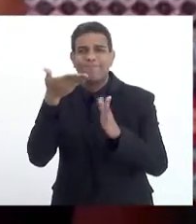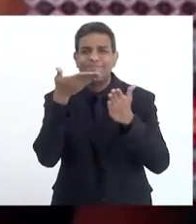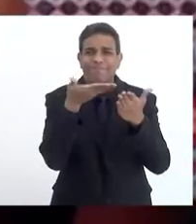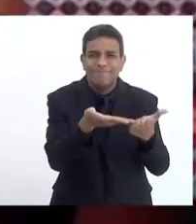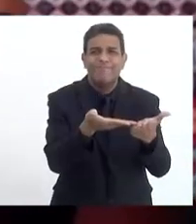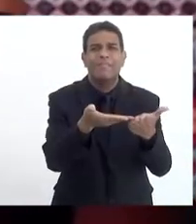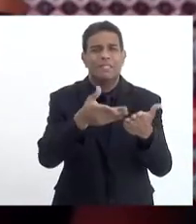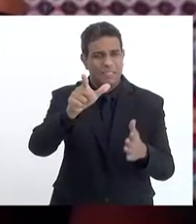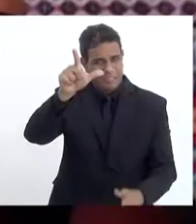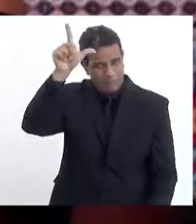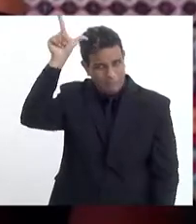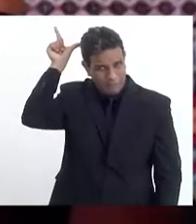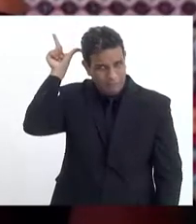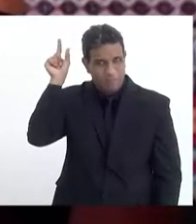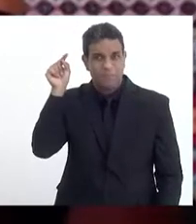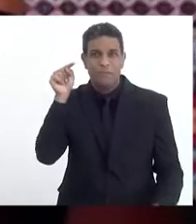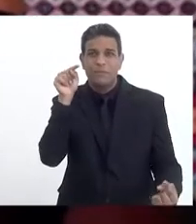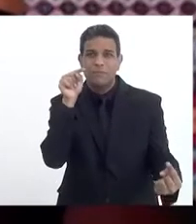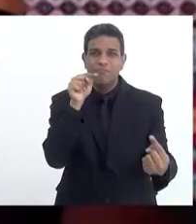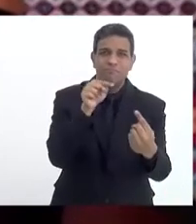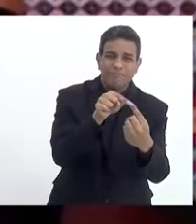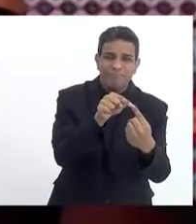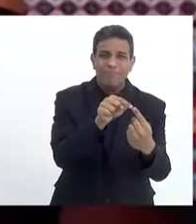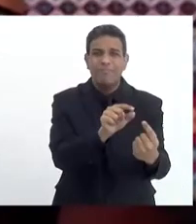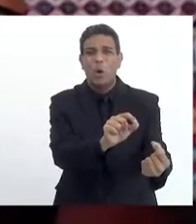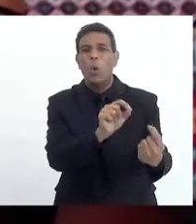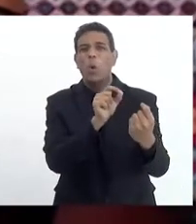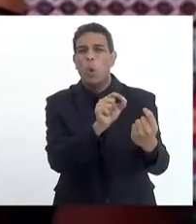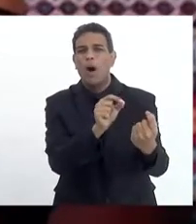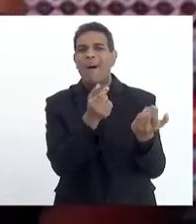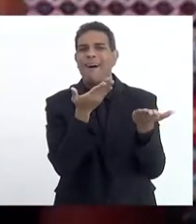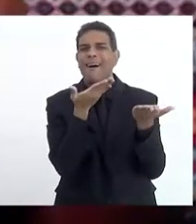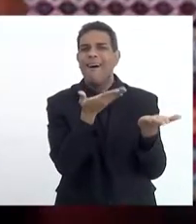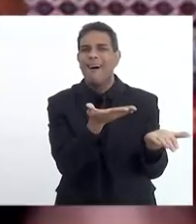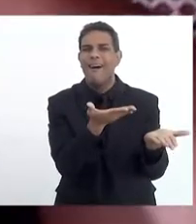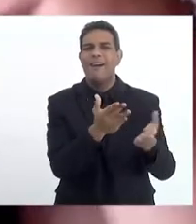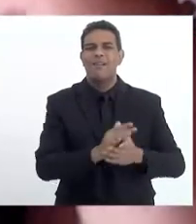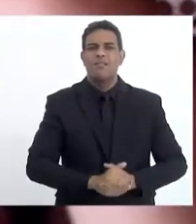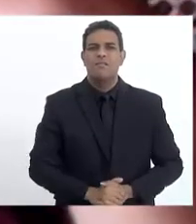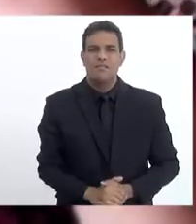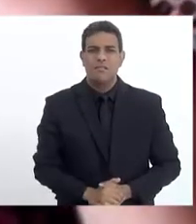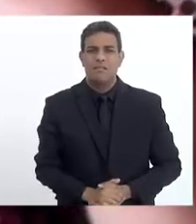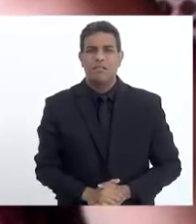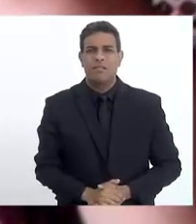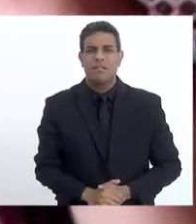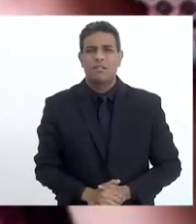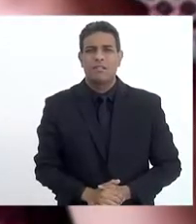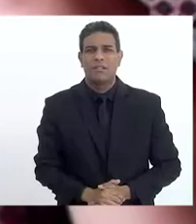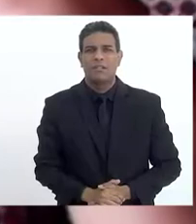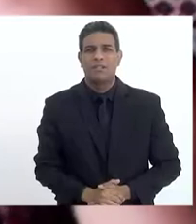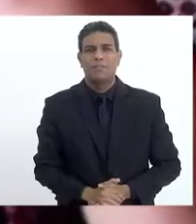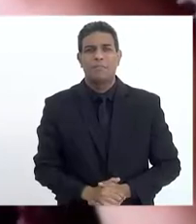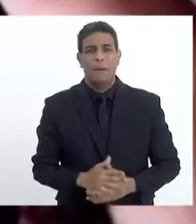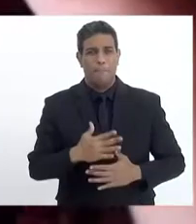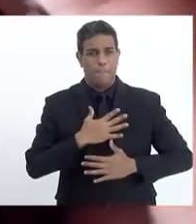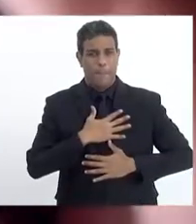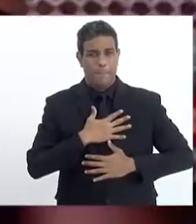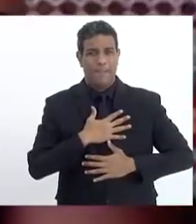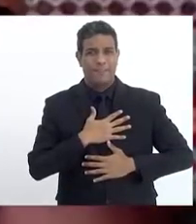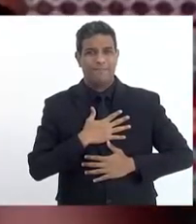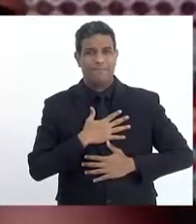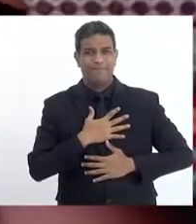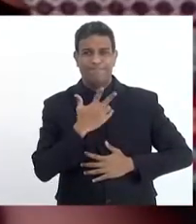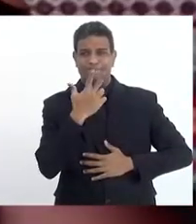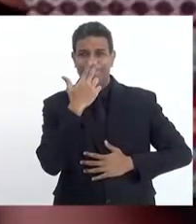Paulo tem muita razão de ser, mas inclusive, para nós, esse projeto